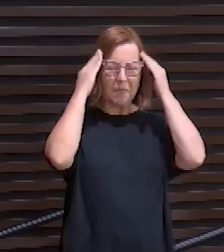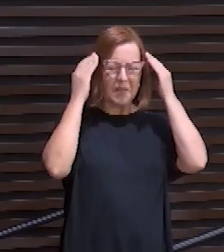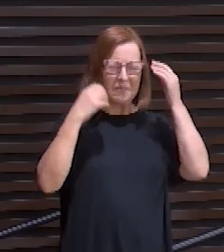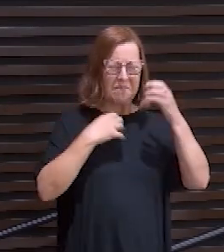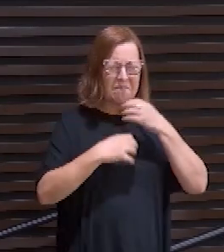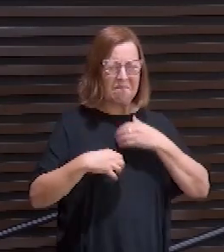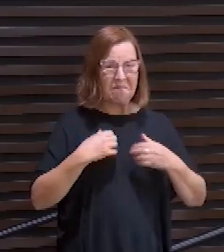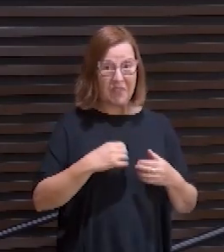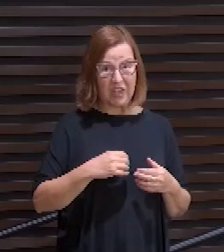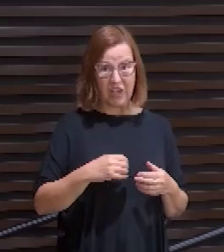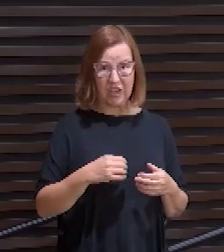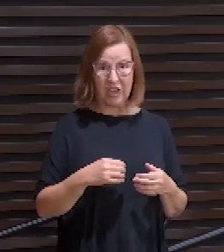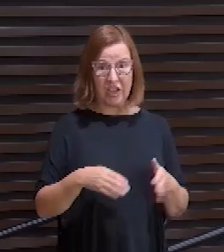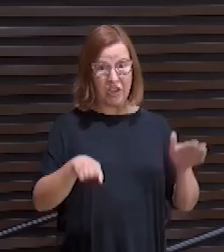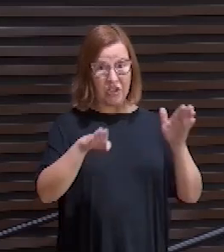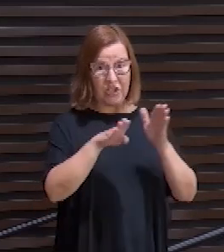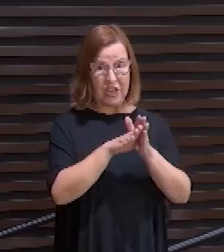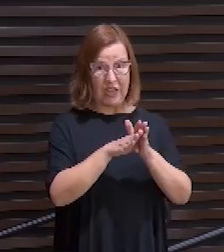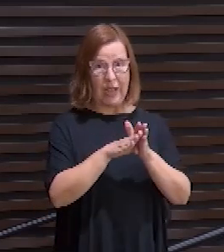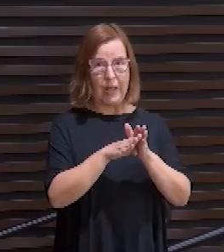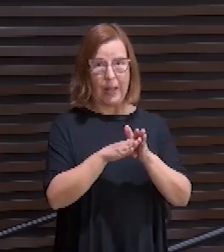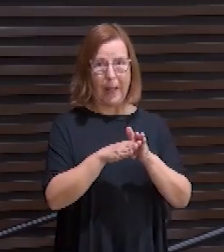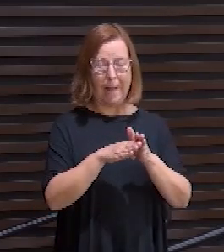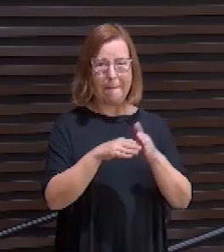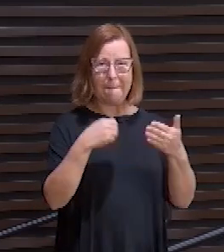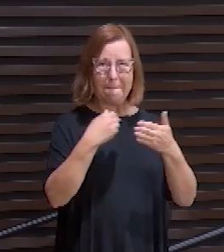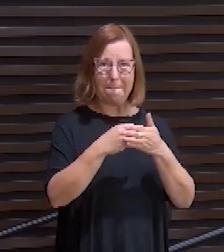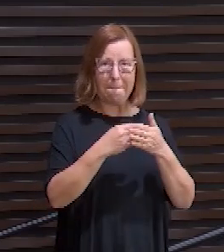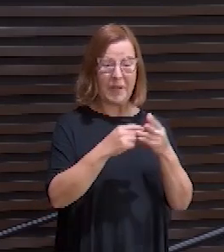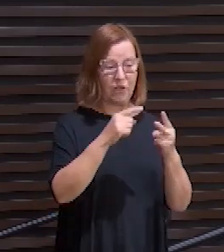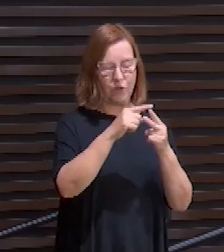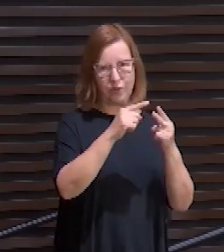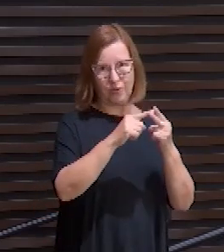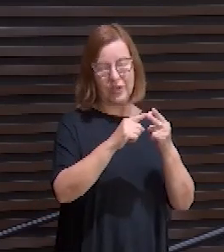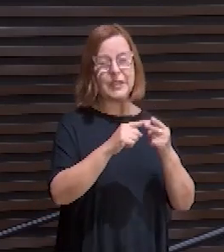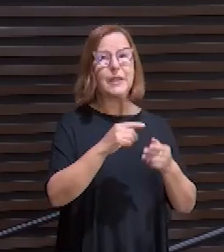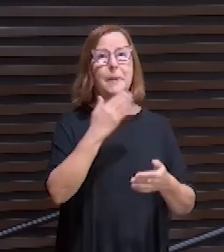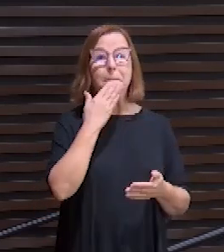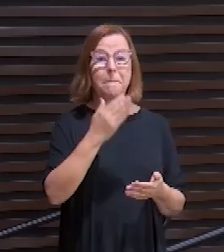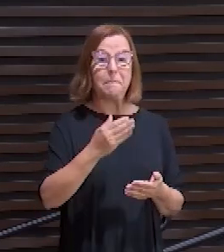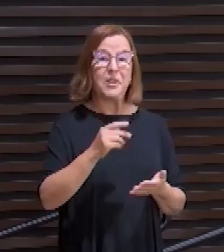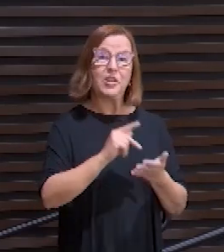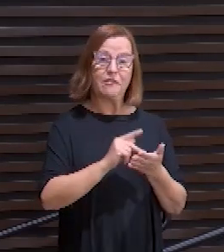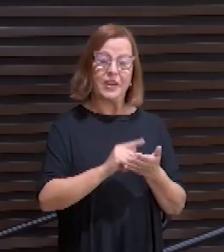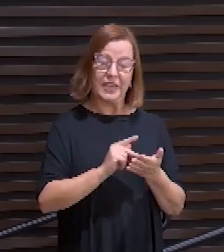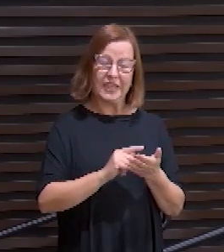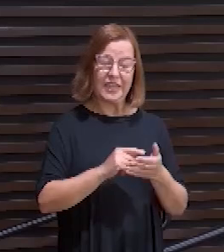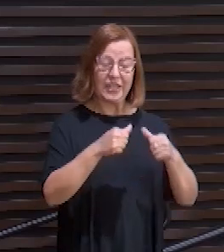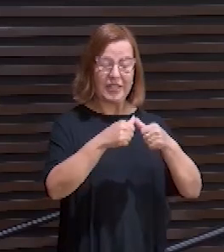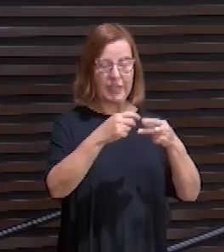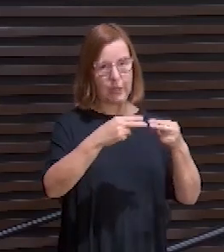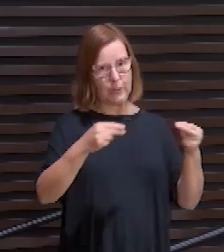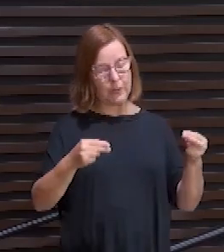perto, provavelmente um anjo, e lhe pedi a verdade acerca de tudo isto. Assim ele me disse e me fez saber